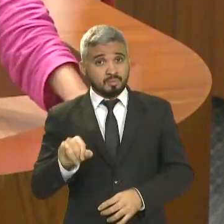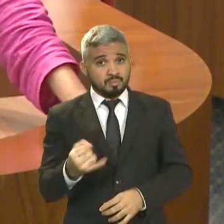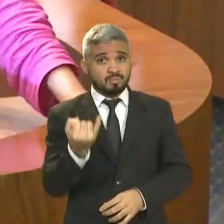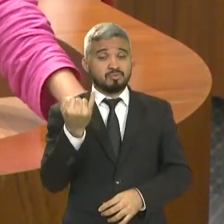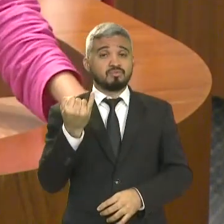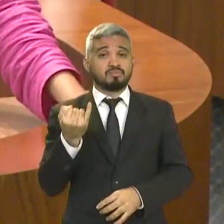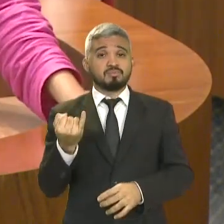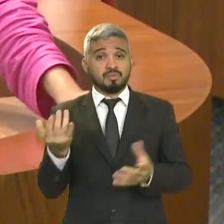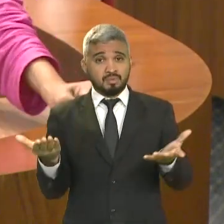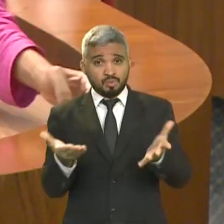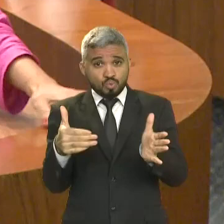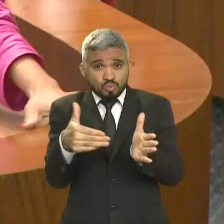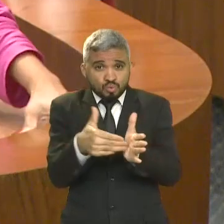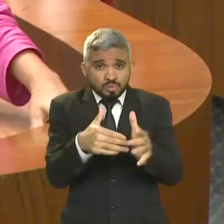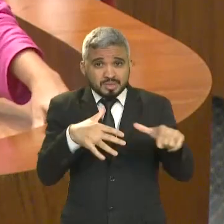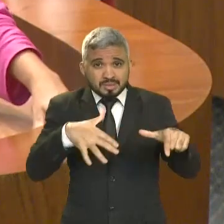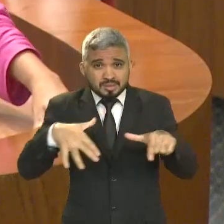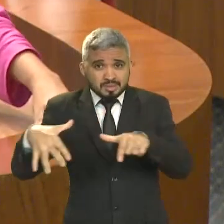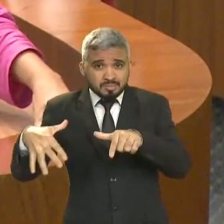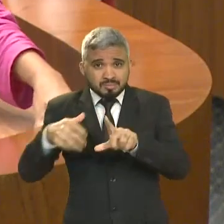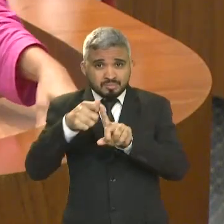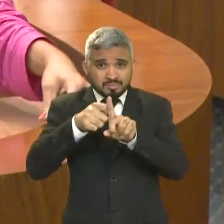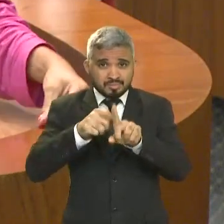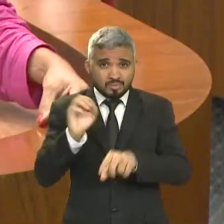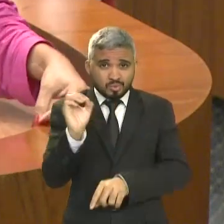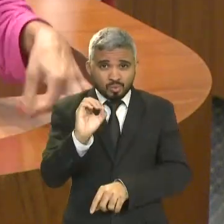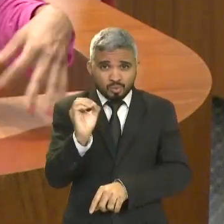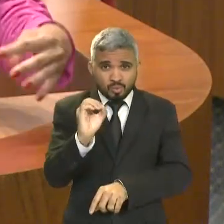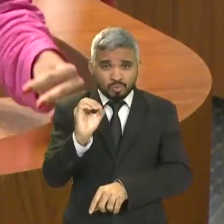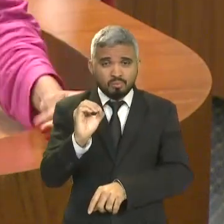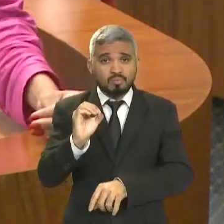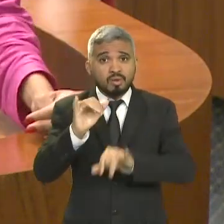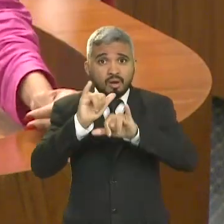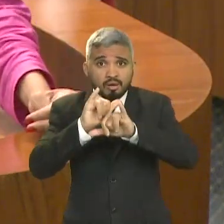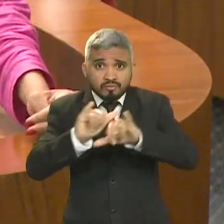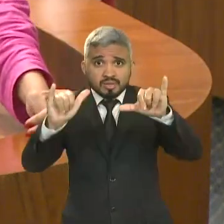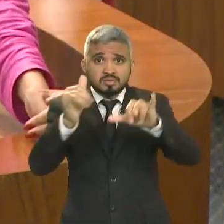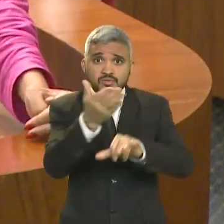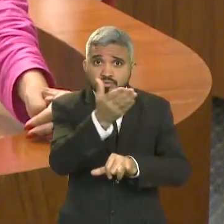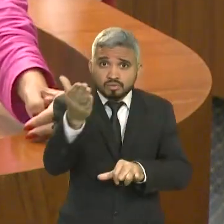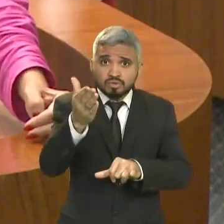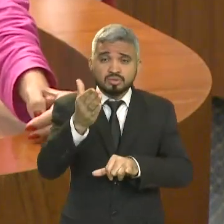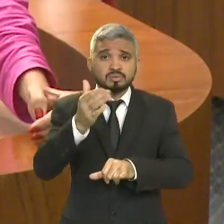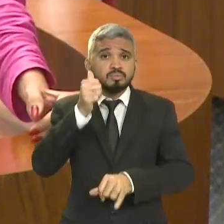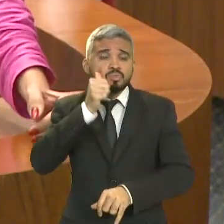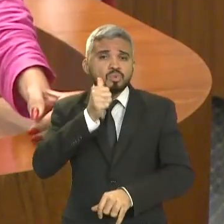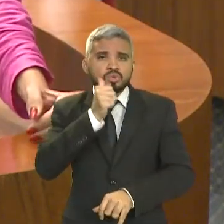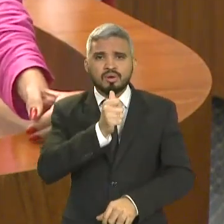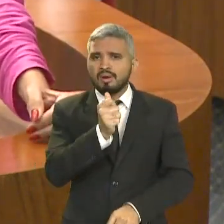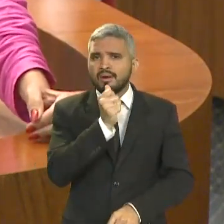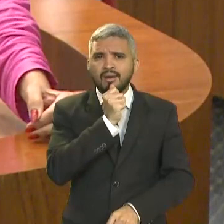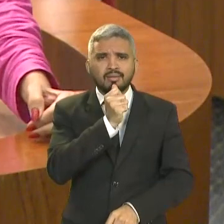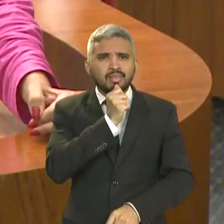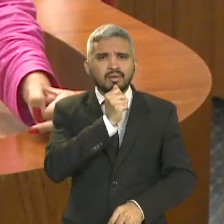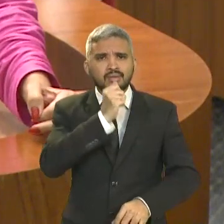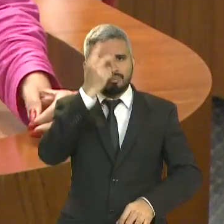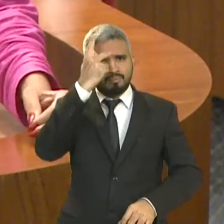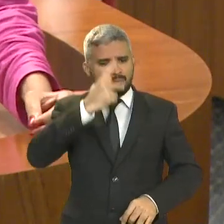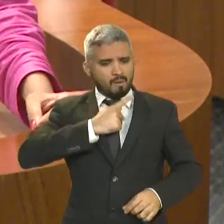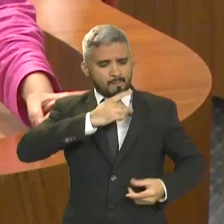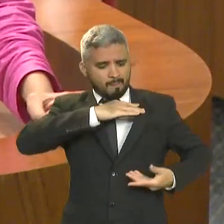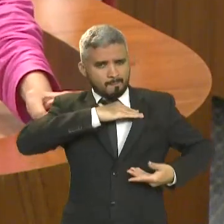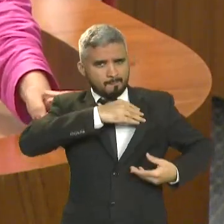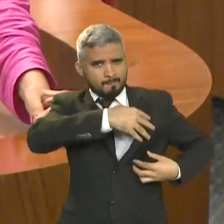semana, chamar a atenção para vocês, mulheres, que ainda não fizeram o autoexame, que ainda não tiveram a oportunidade de fazer